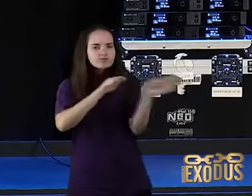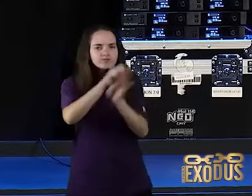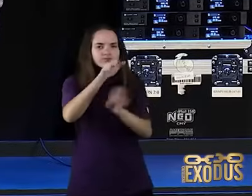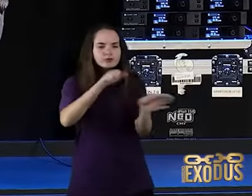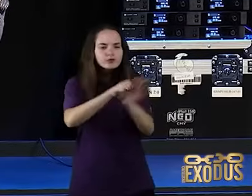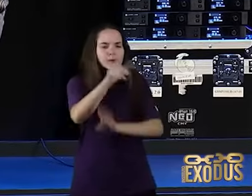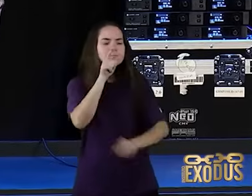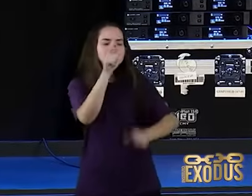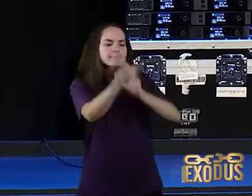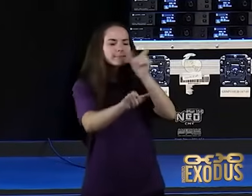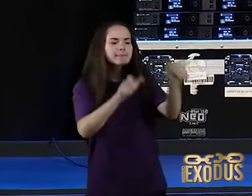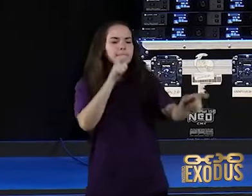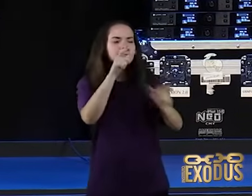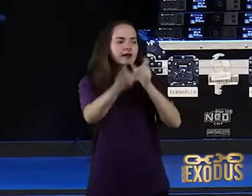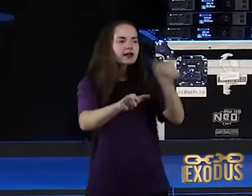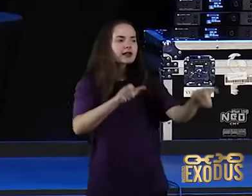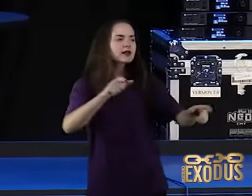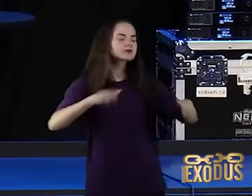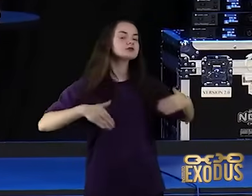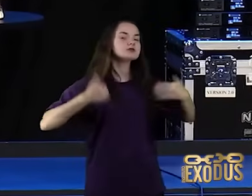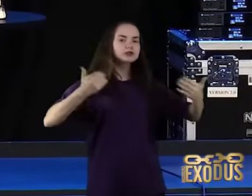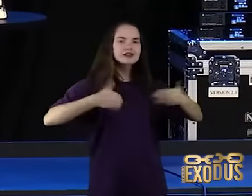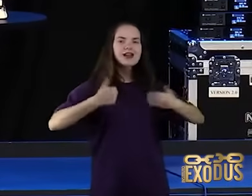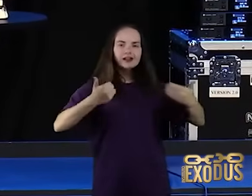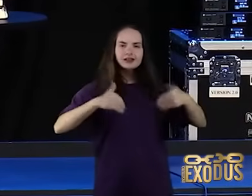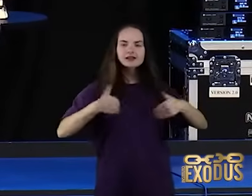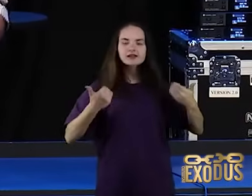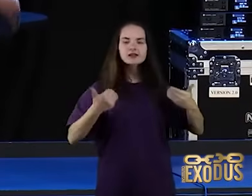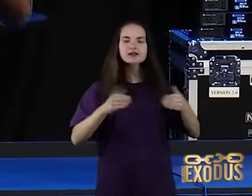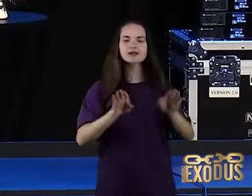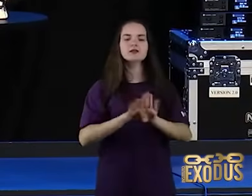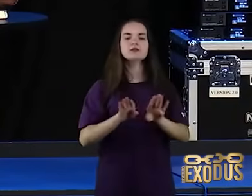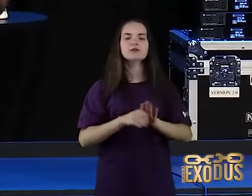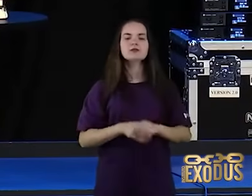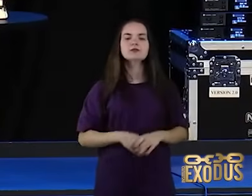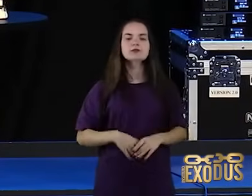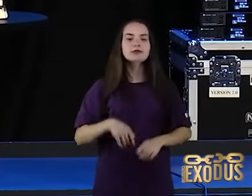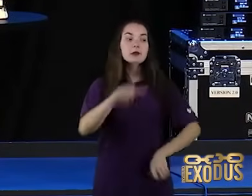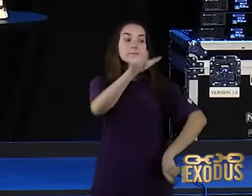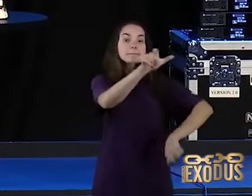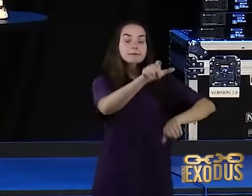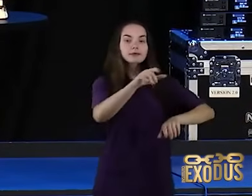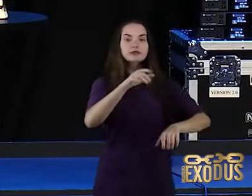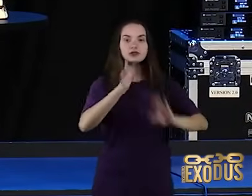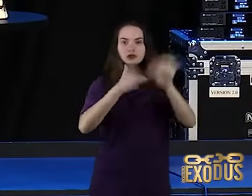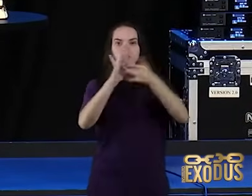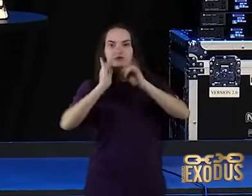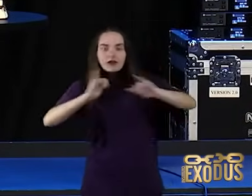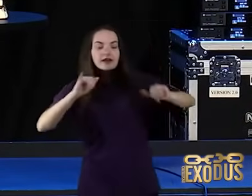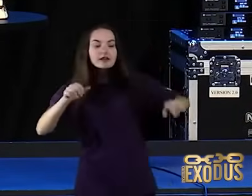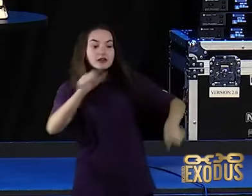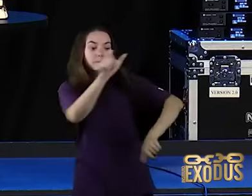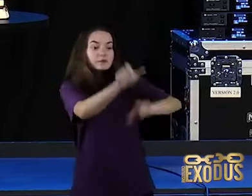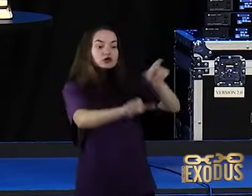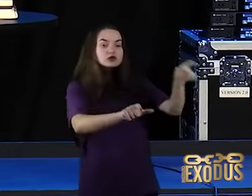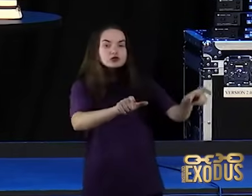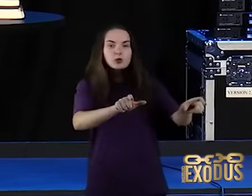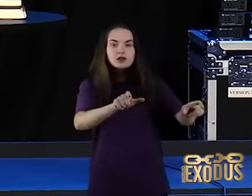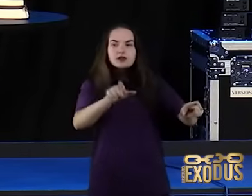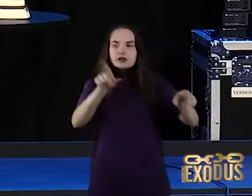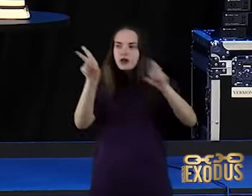tá dando palavras de alegria ele vai falar depois aqui aquele que ouve essas palavras coloque em prática Ele é um